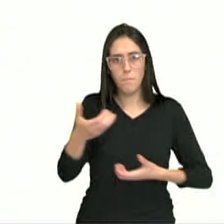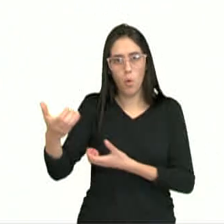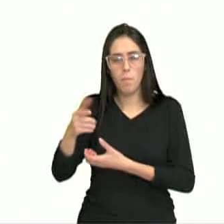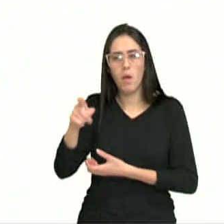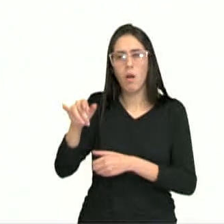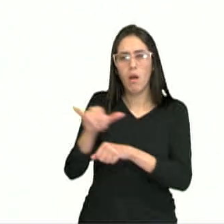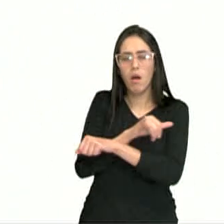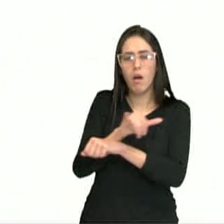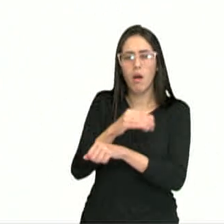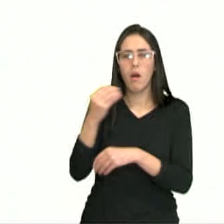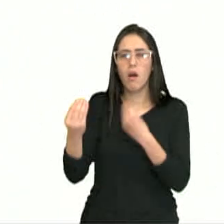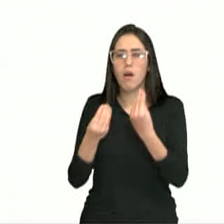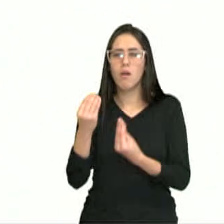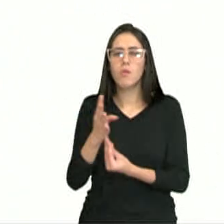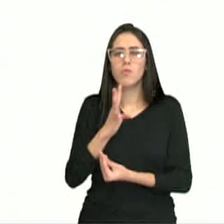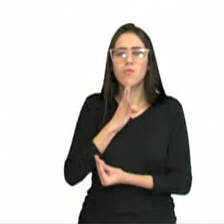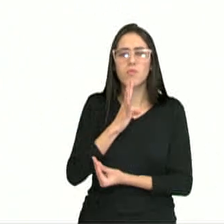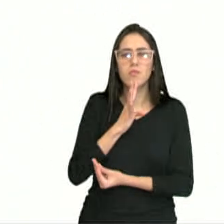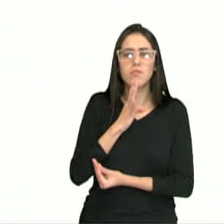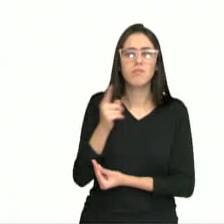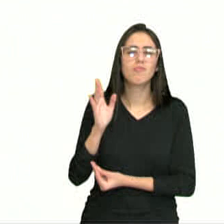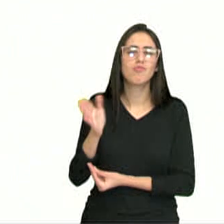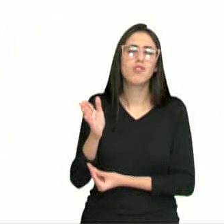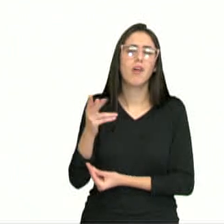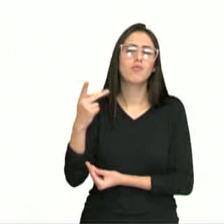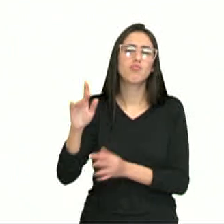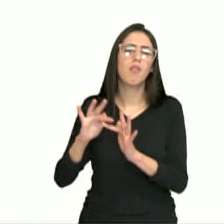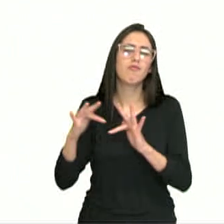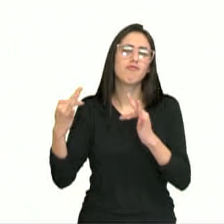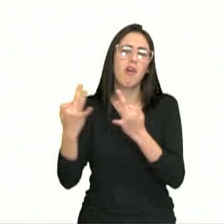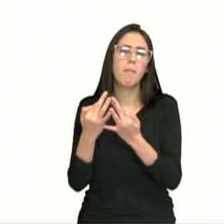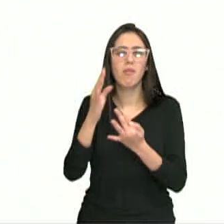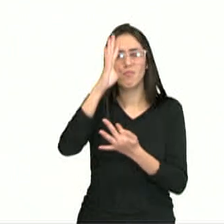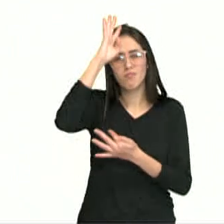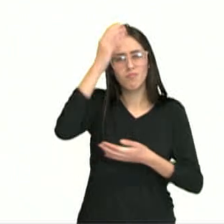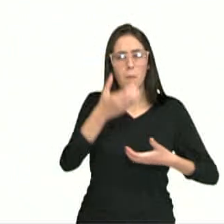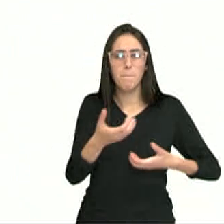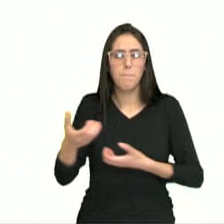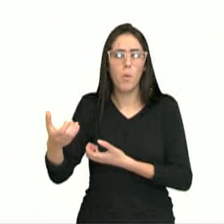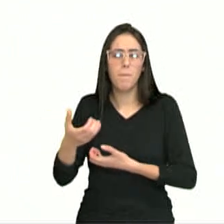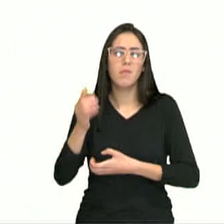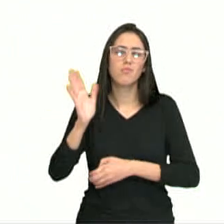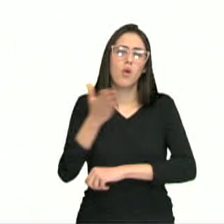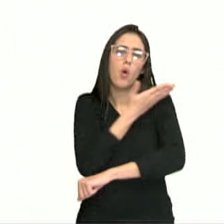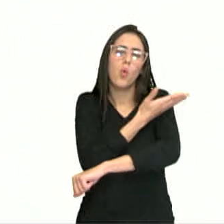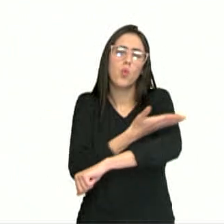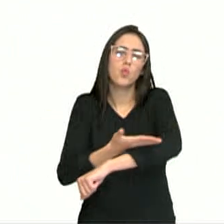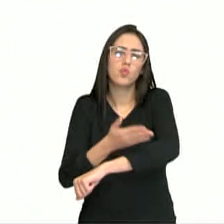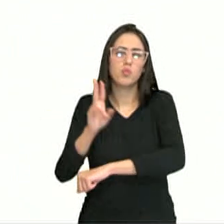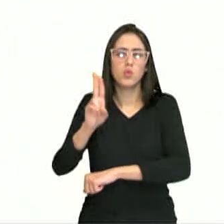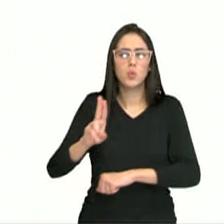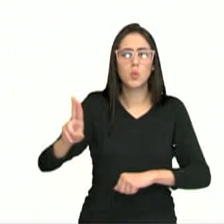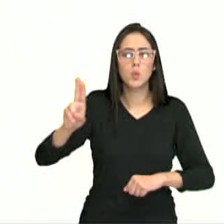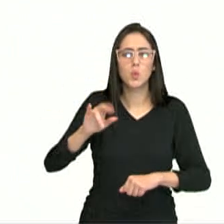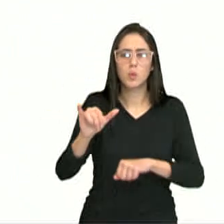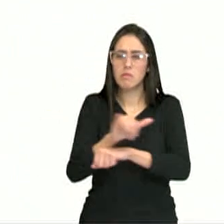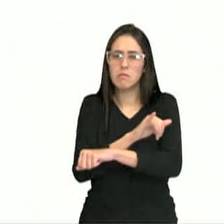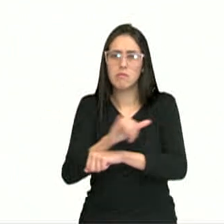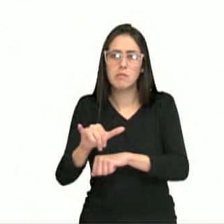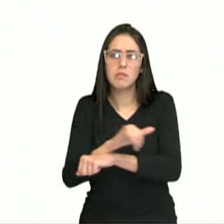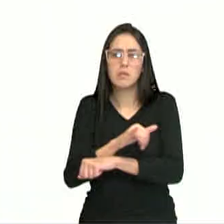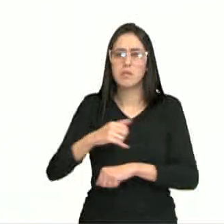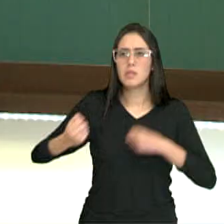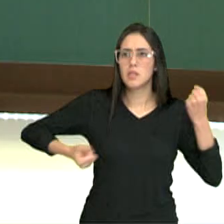de emergência. Então ele já vinha de uma família de bombeiros que estavam muito acostumados a utilizar técnicas, às vezes para salvar